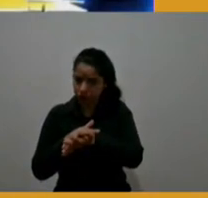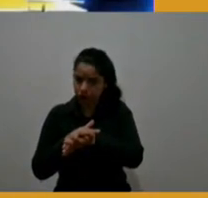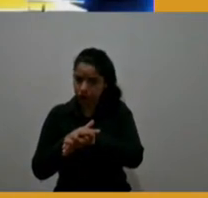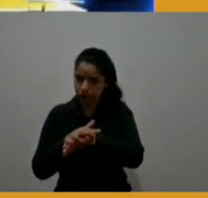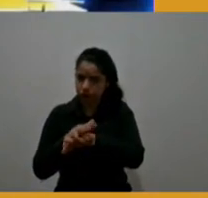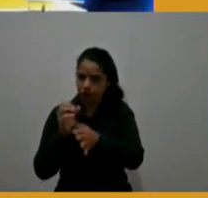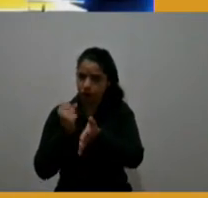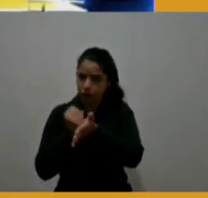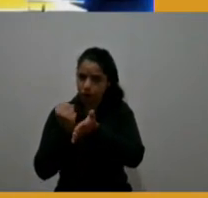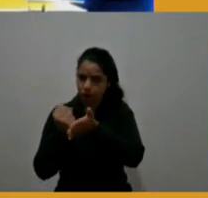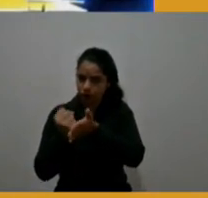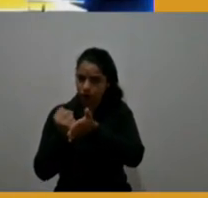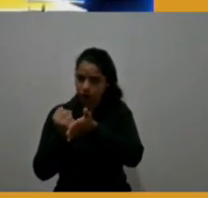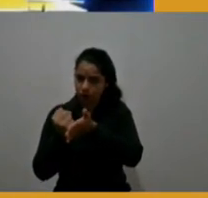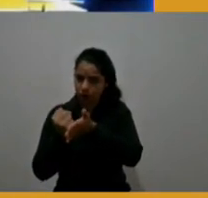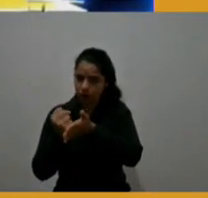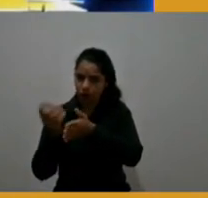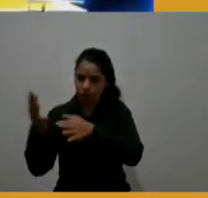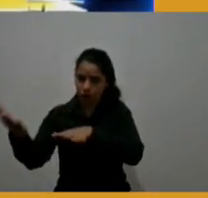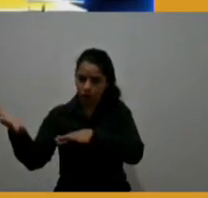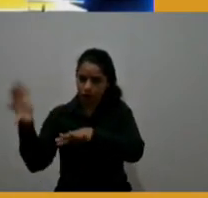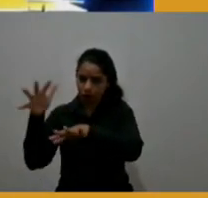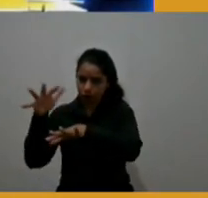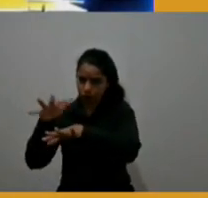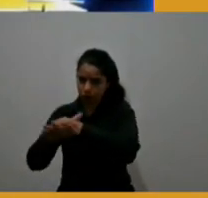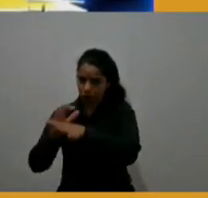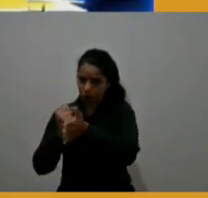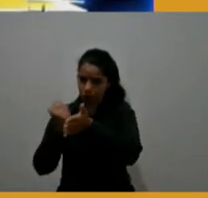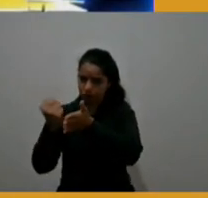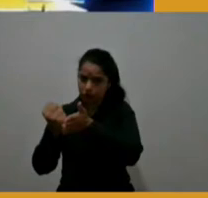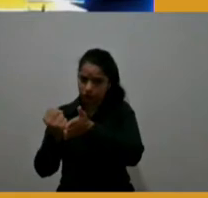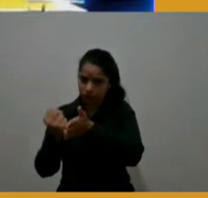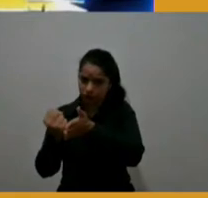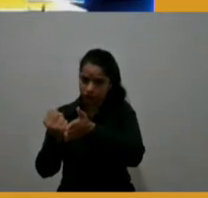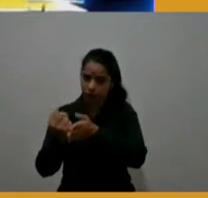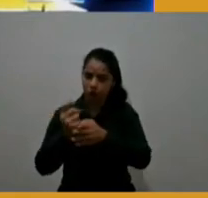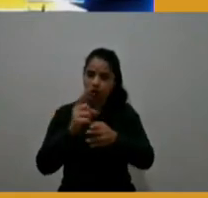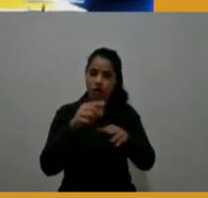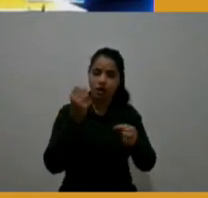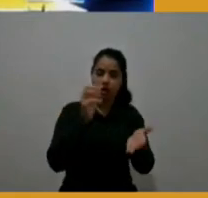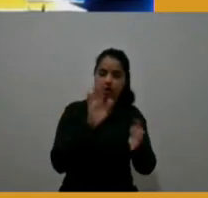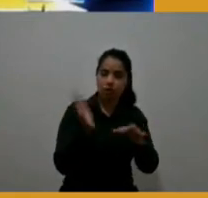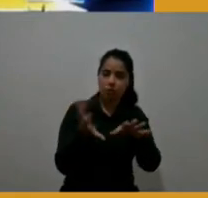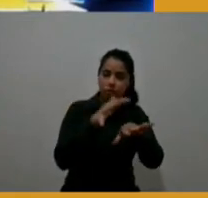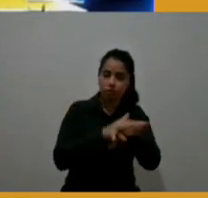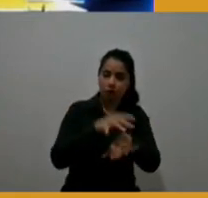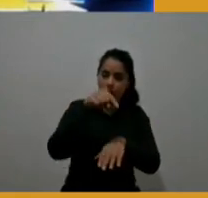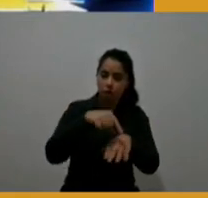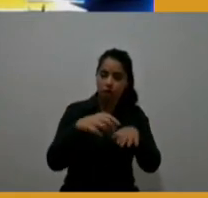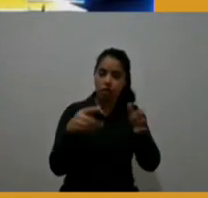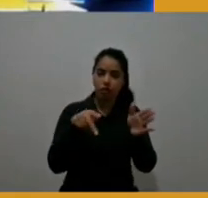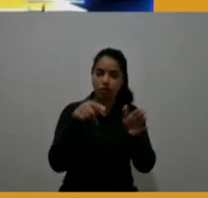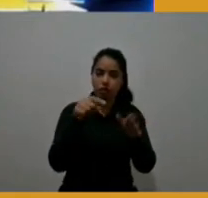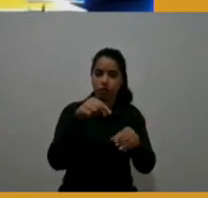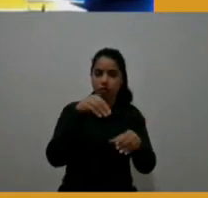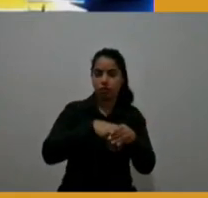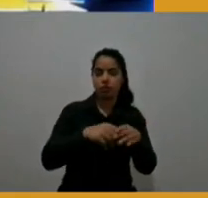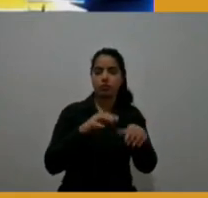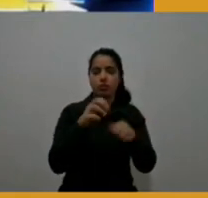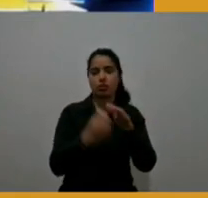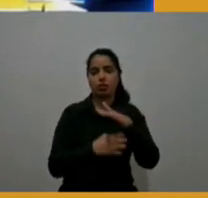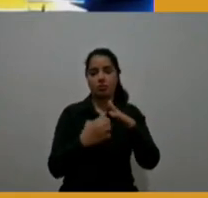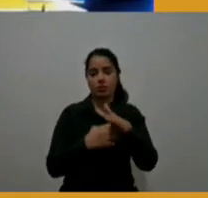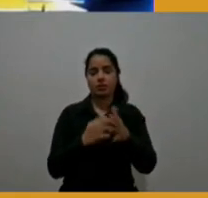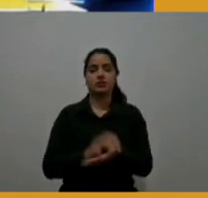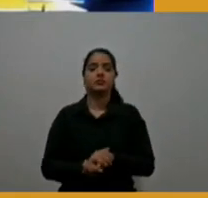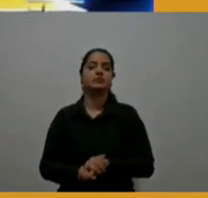dentro. Porta para fora corresponde a certos tipos de benefícios ou contratações de empresas destinadas à